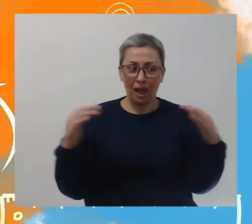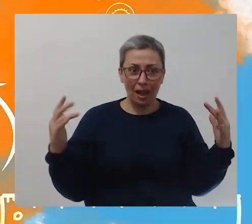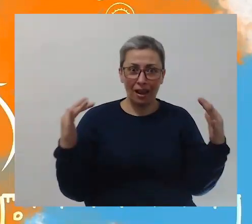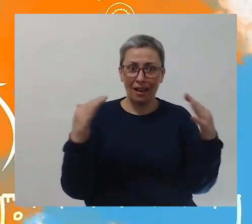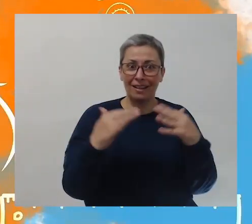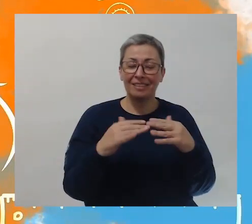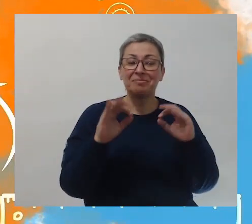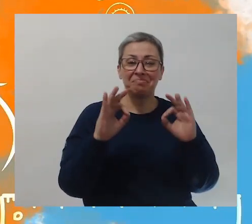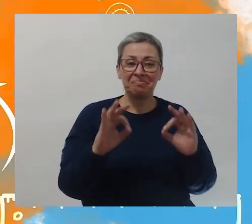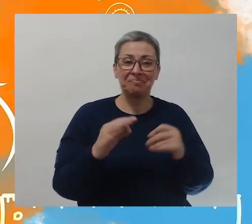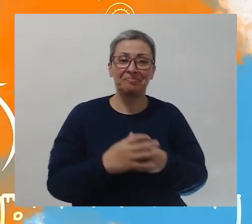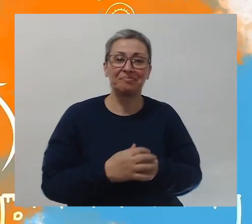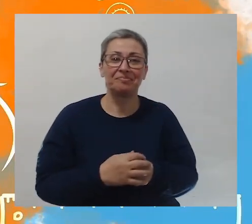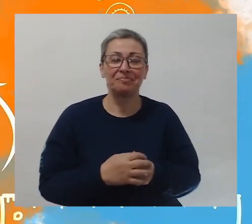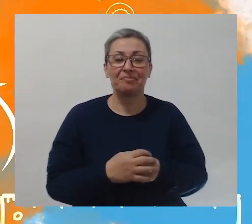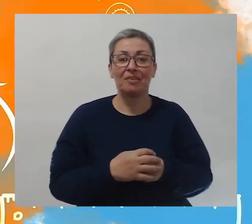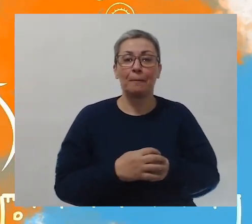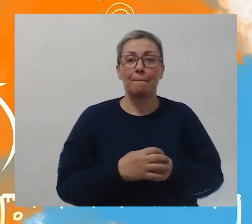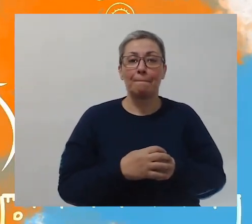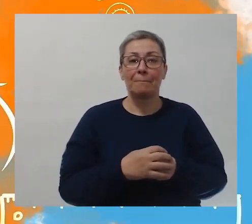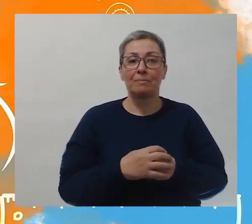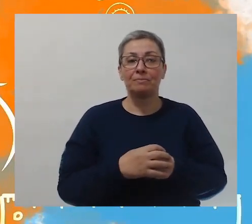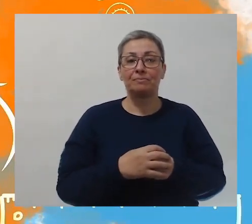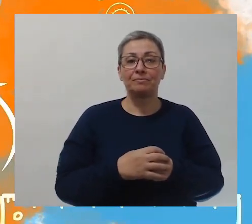essa galera, não é?